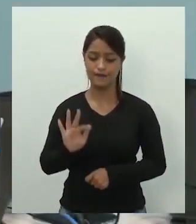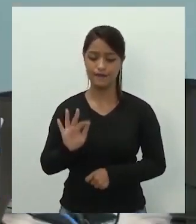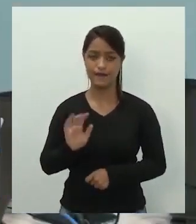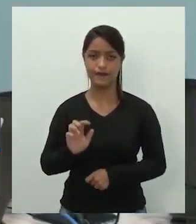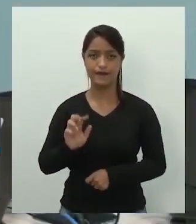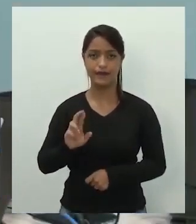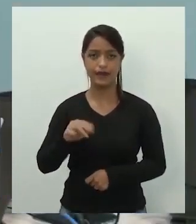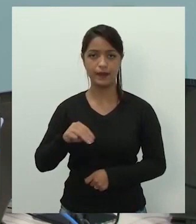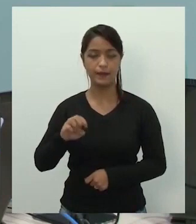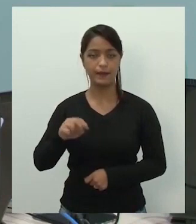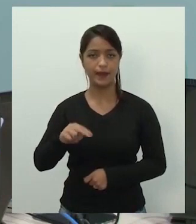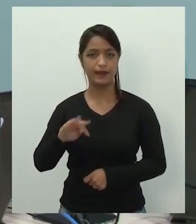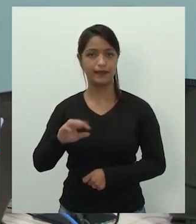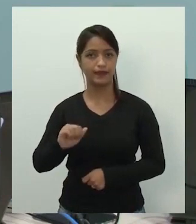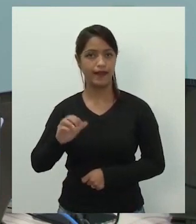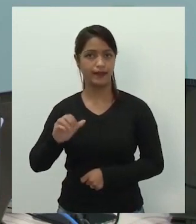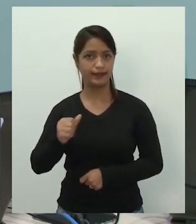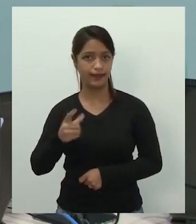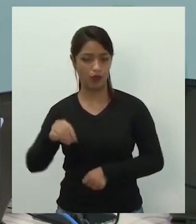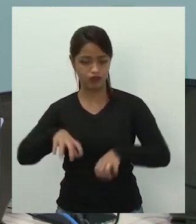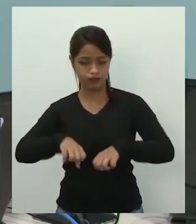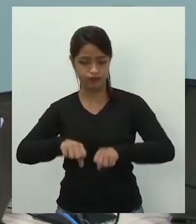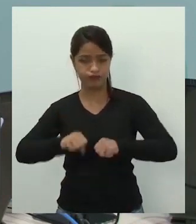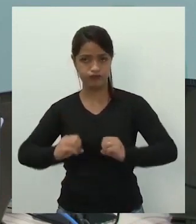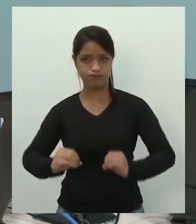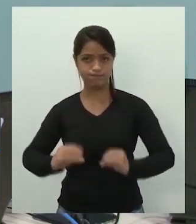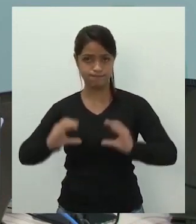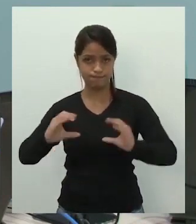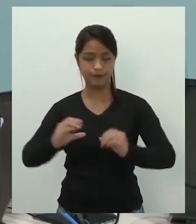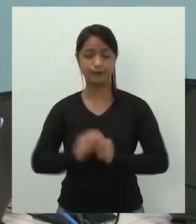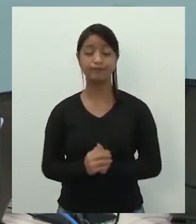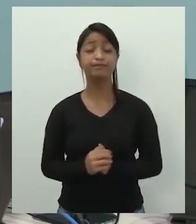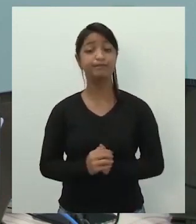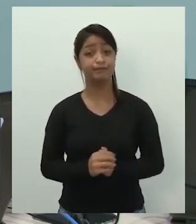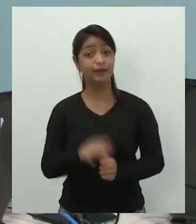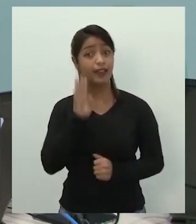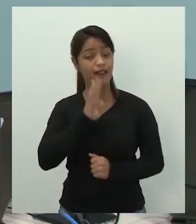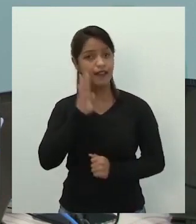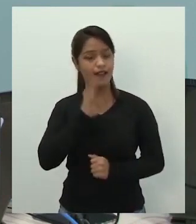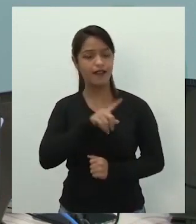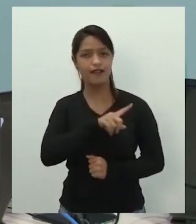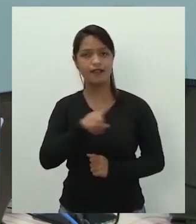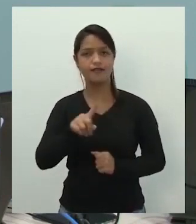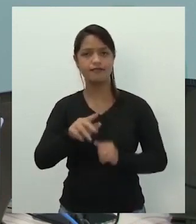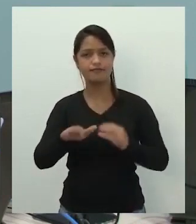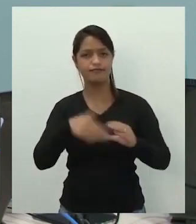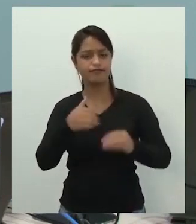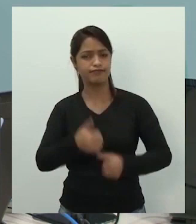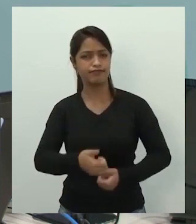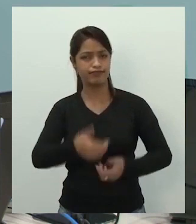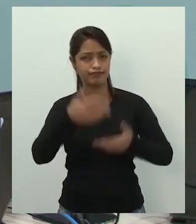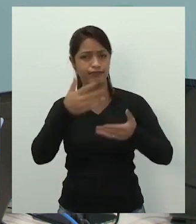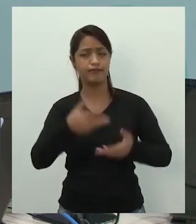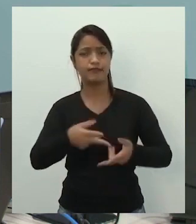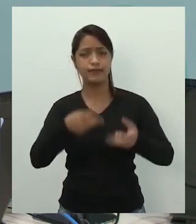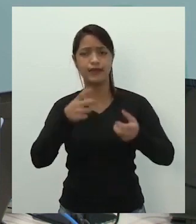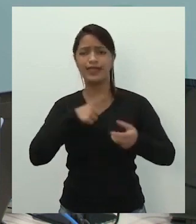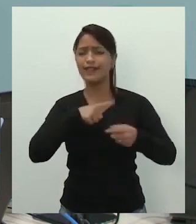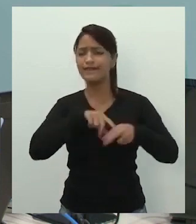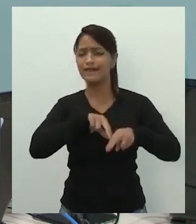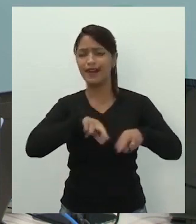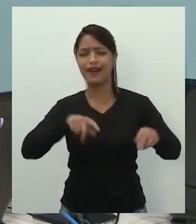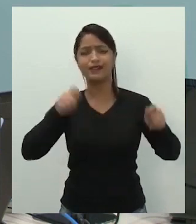Bem legal essa interação no chat. A gente pode observar que existem vários experimentos que a gente pode utilizar com materiais do dia a